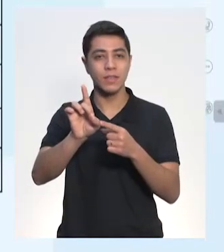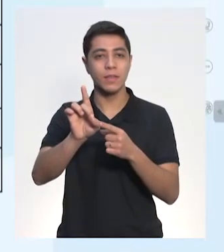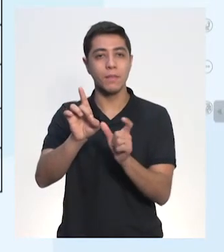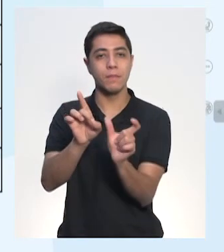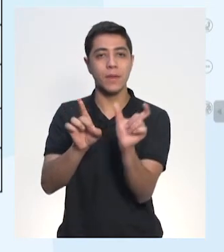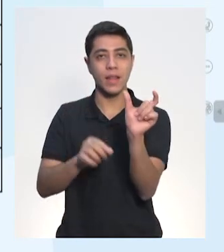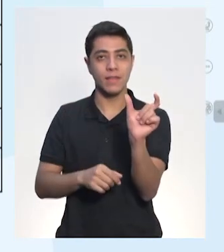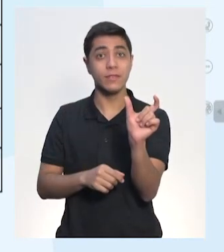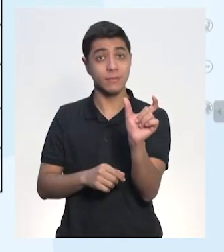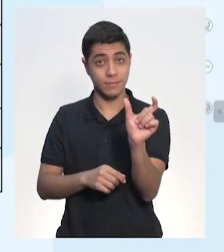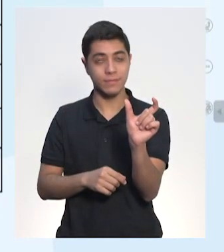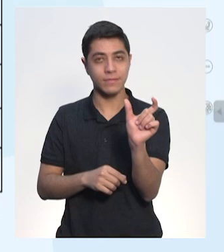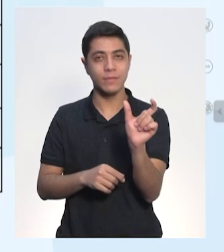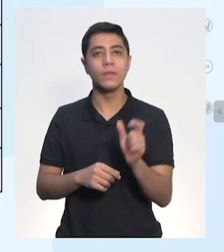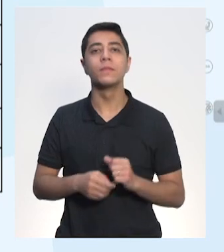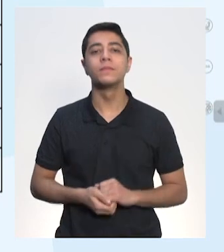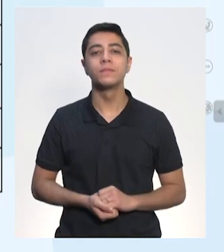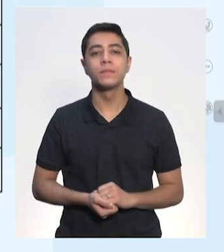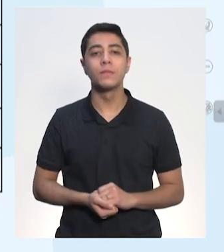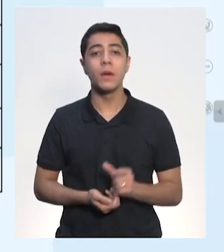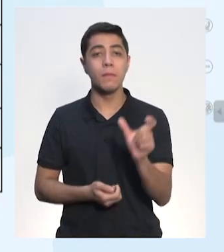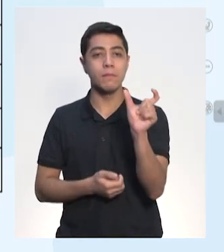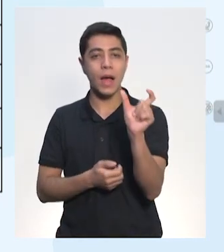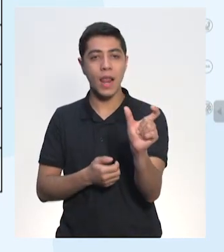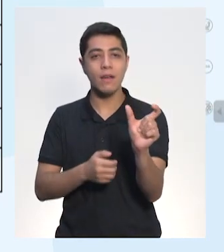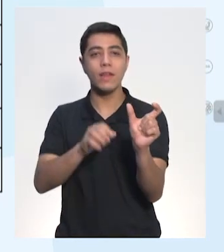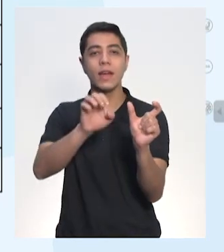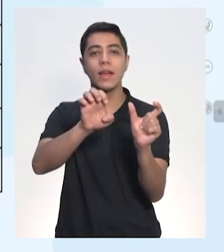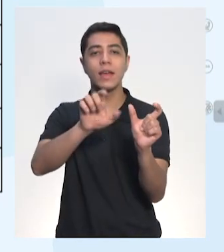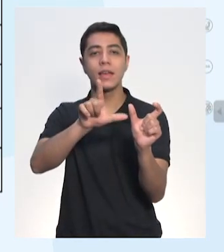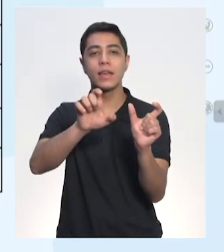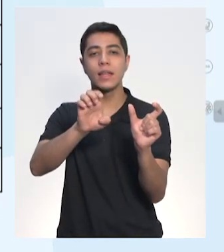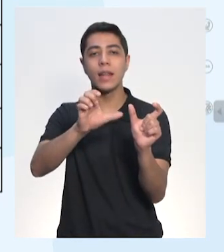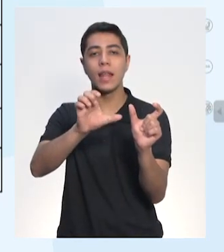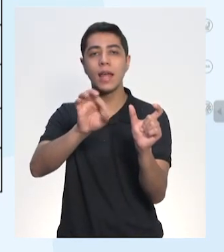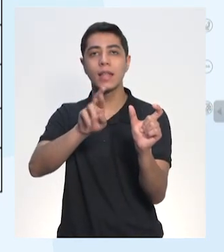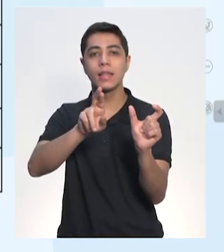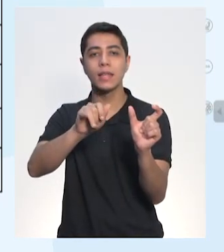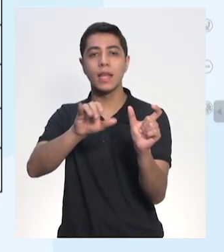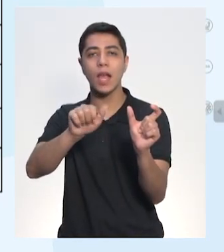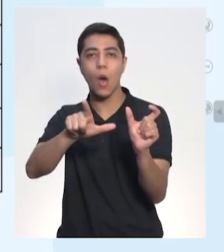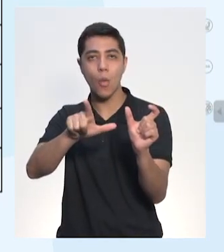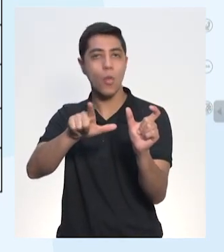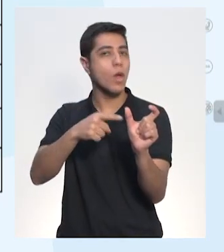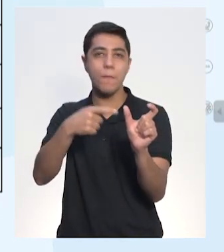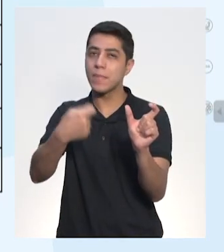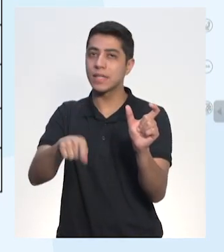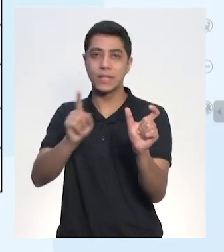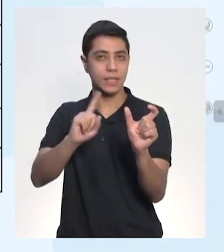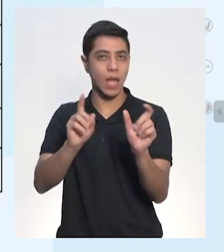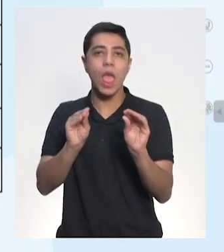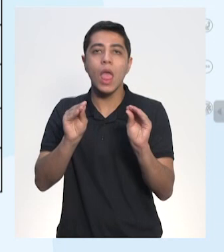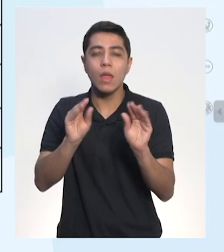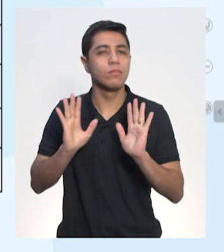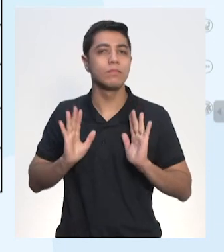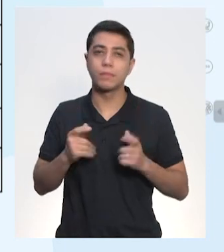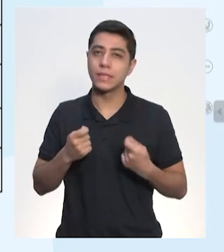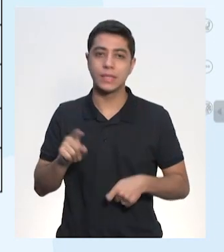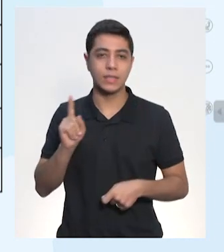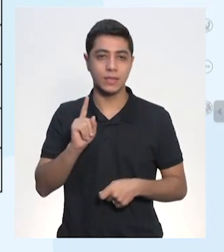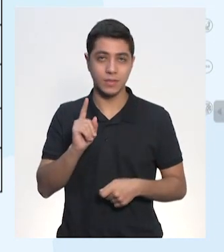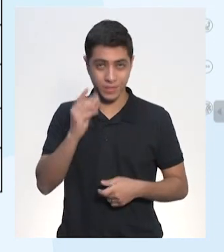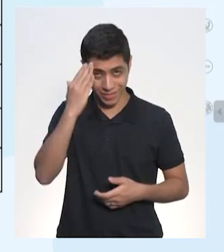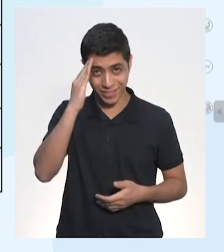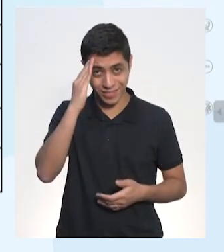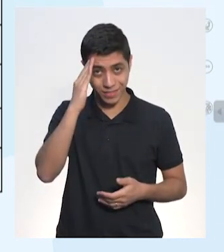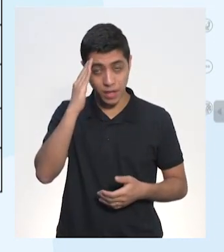aqui, eu não precisaria dele se fosse em outra situação. Então, quando tem o verbo need, se você precisa de alguma coisa,